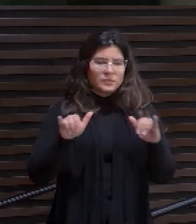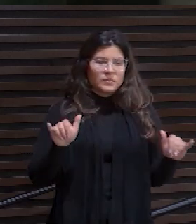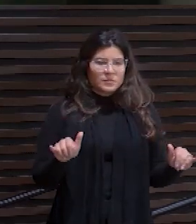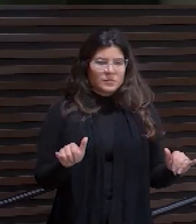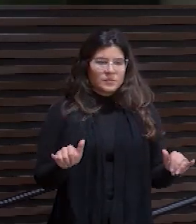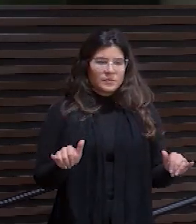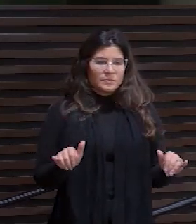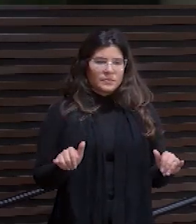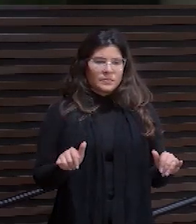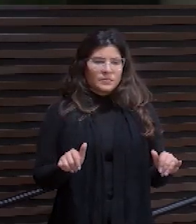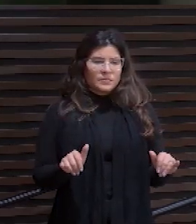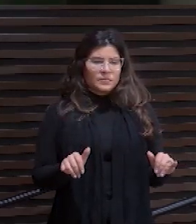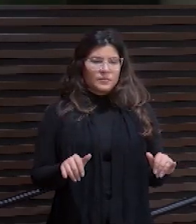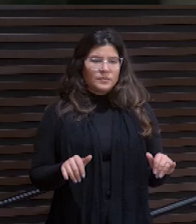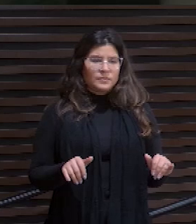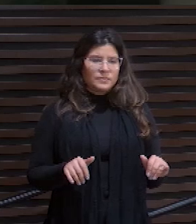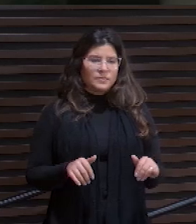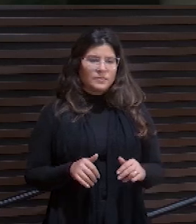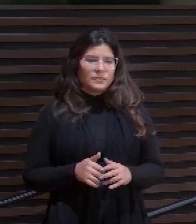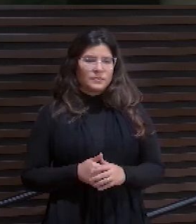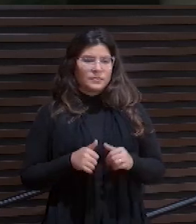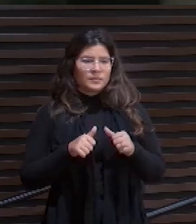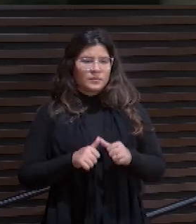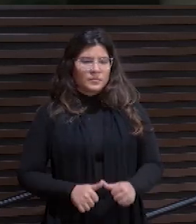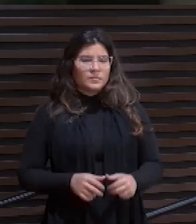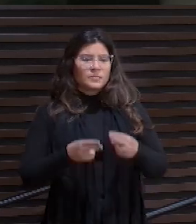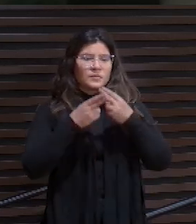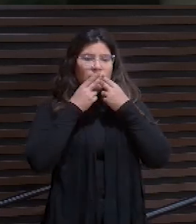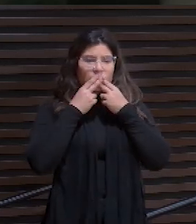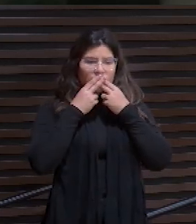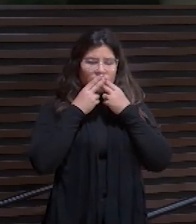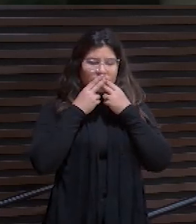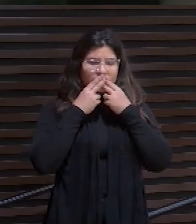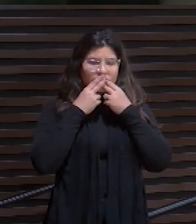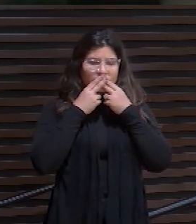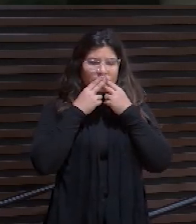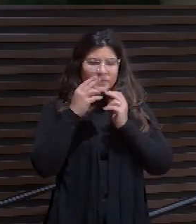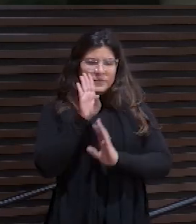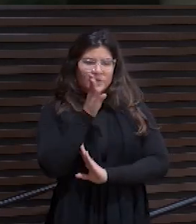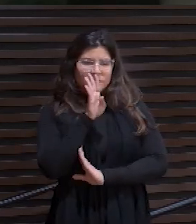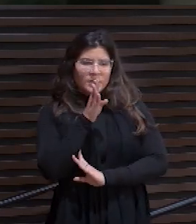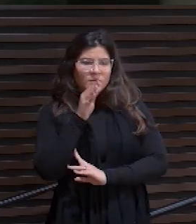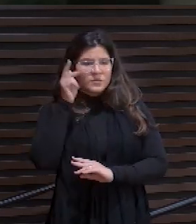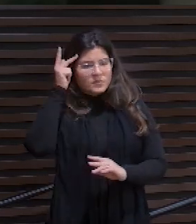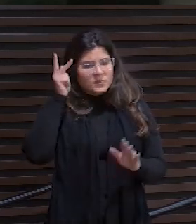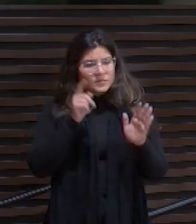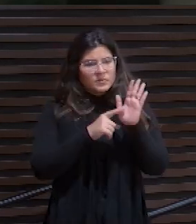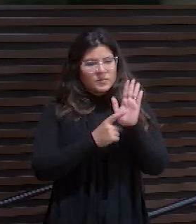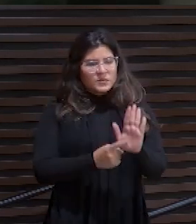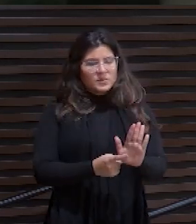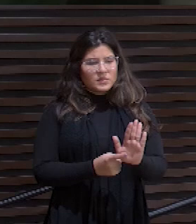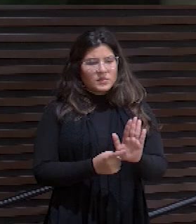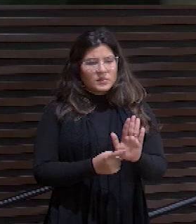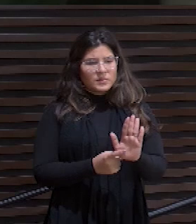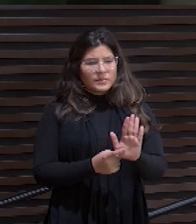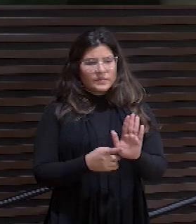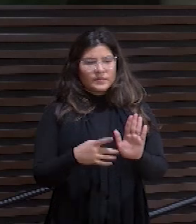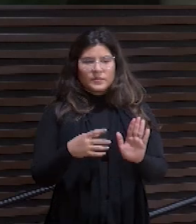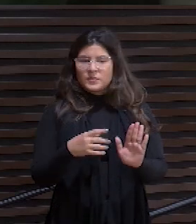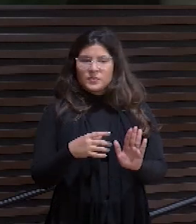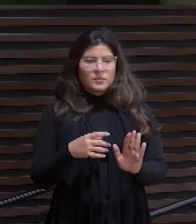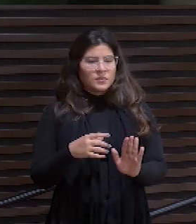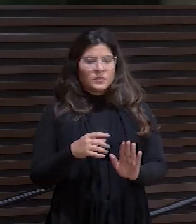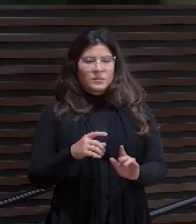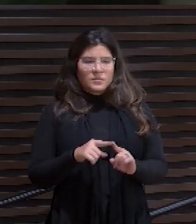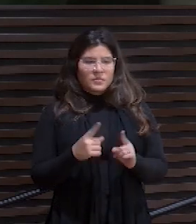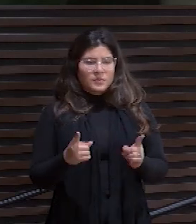jejum legalista, esse jejum meritório, hipócrita, exibicionista, a gente não está de forma nenhuma combatendo o